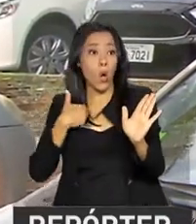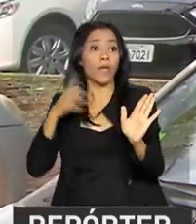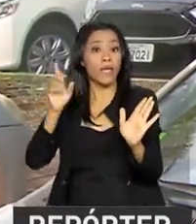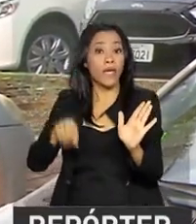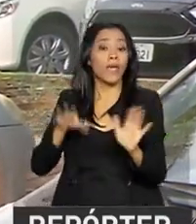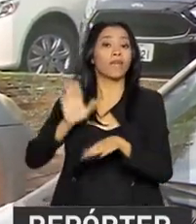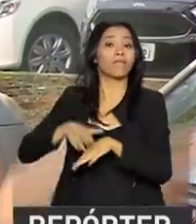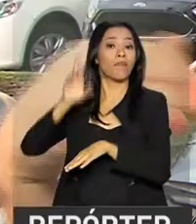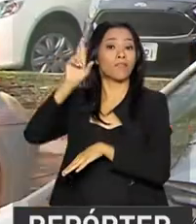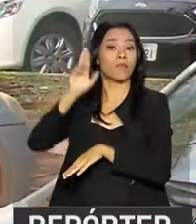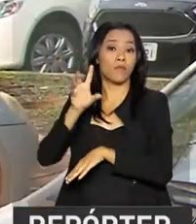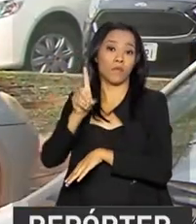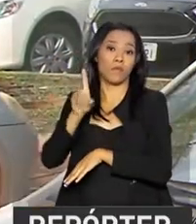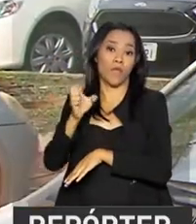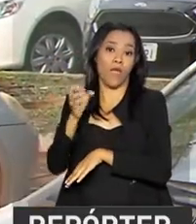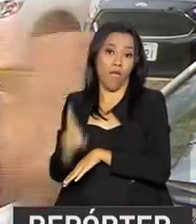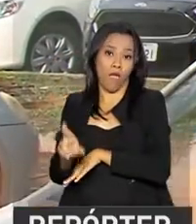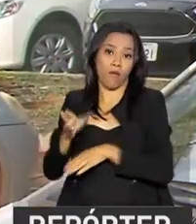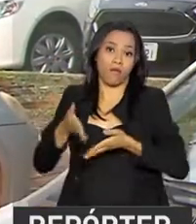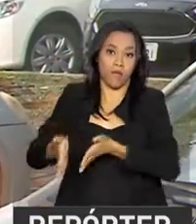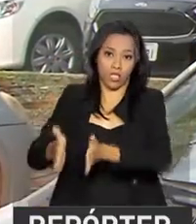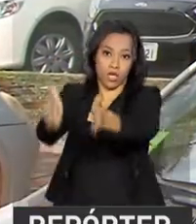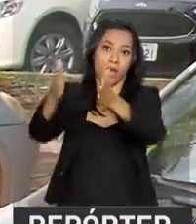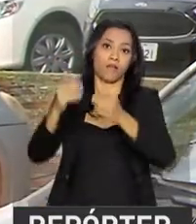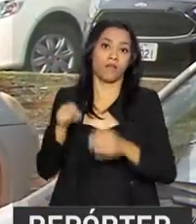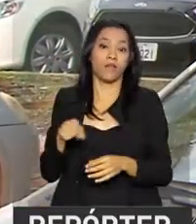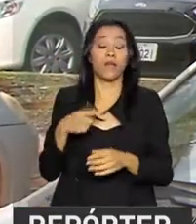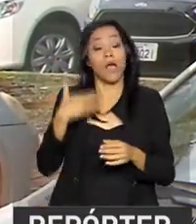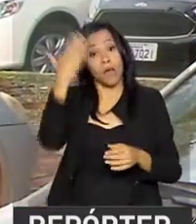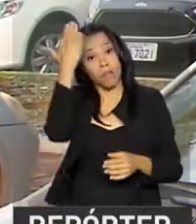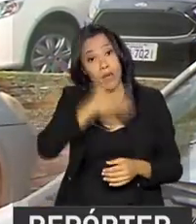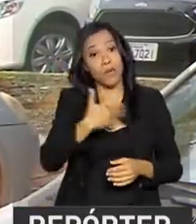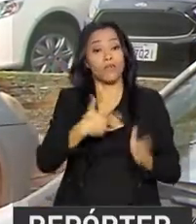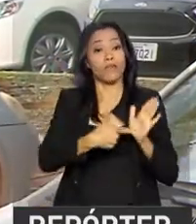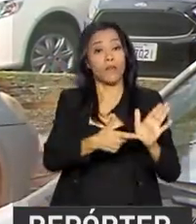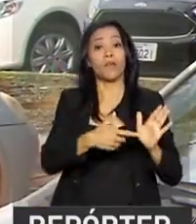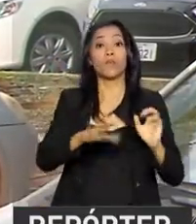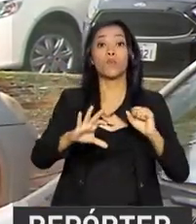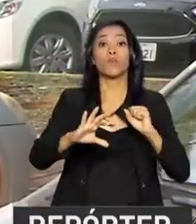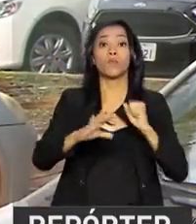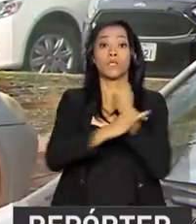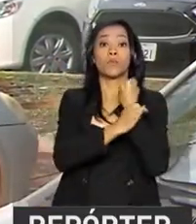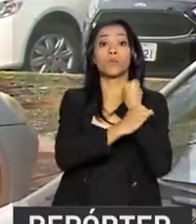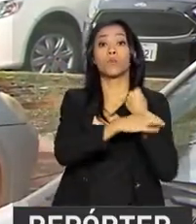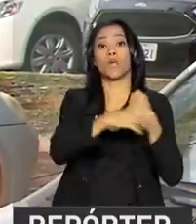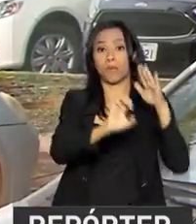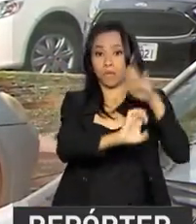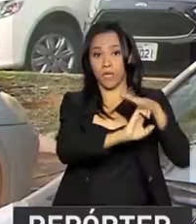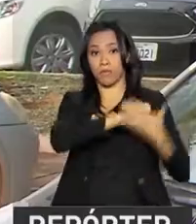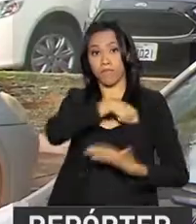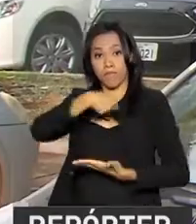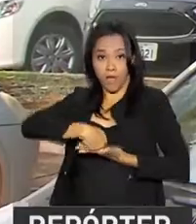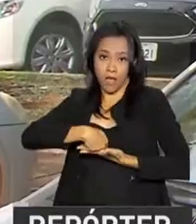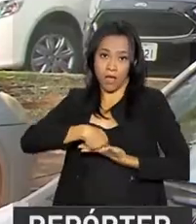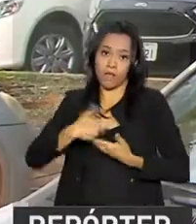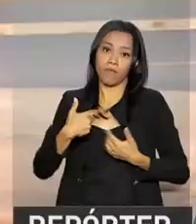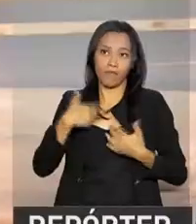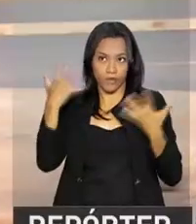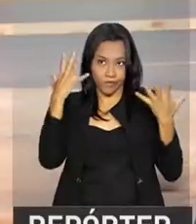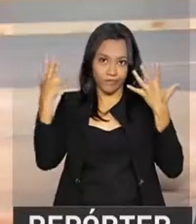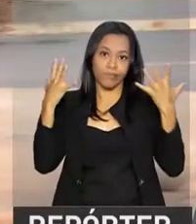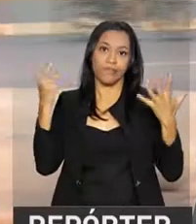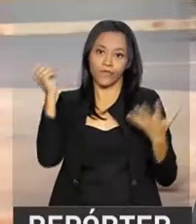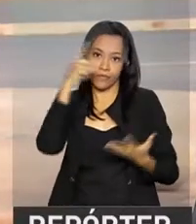do dr para poder dar baixa poder ou seguro pagar um transtorno então foi um trabalho